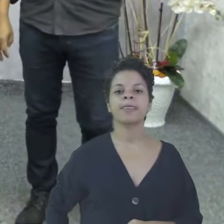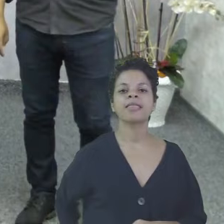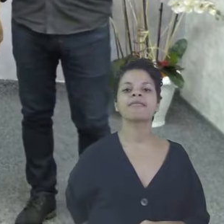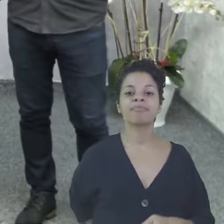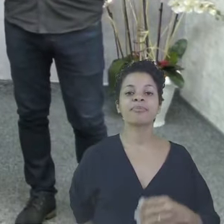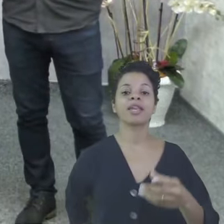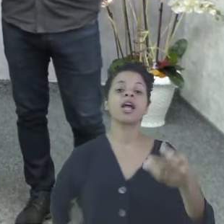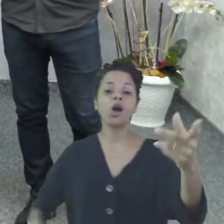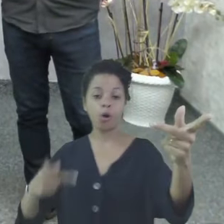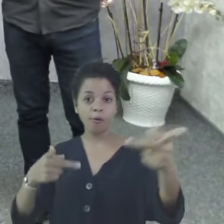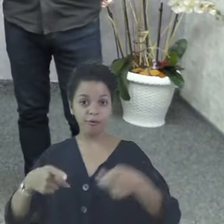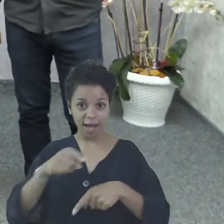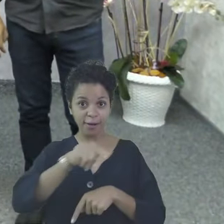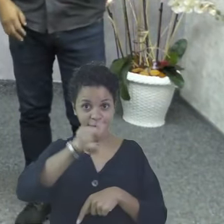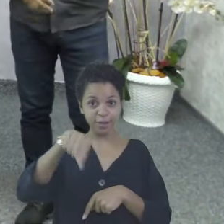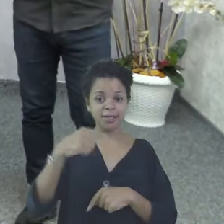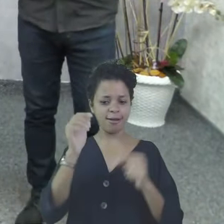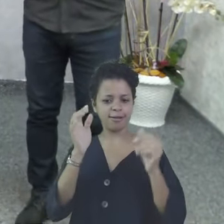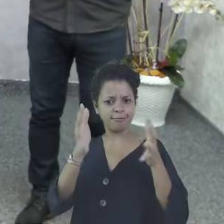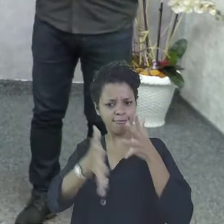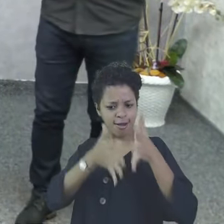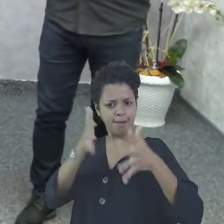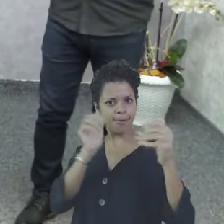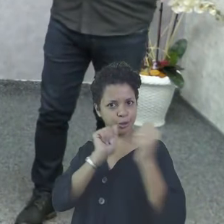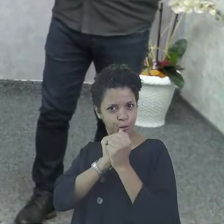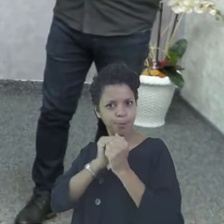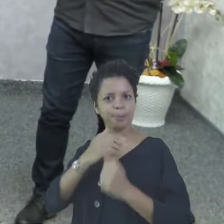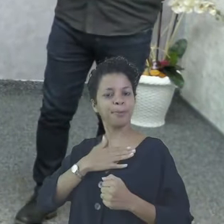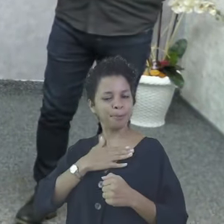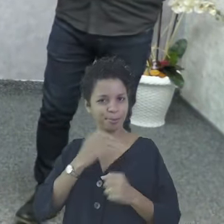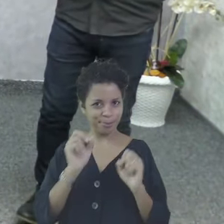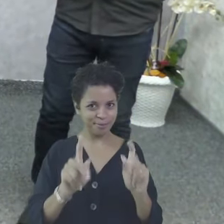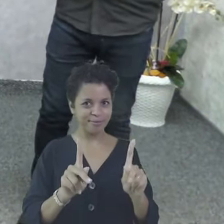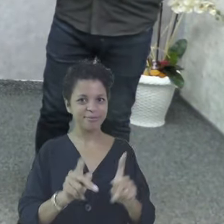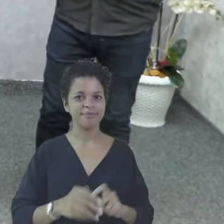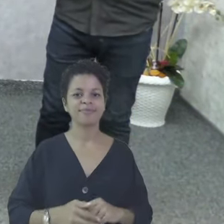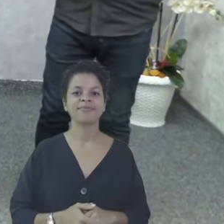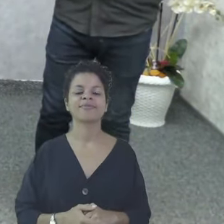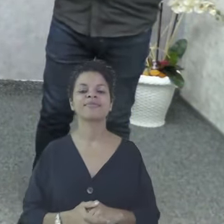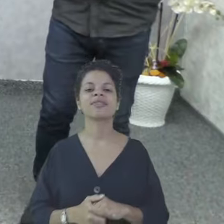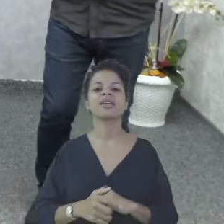luz. Agora eu quero convidar a todos vocês que cantem conosco neste momento. Vamos lá?